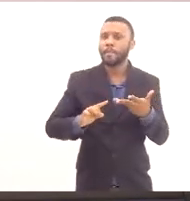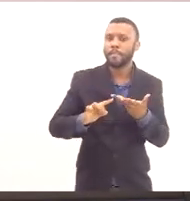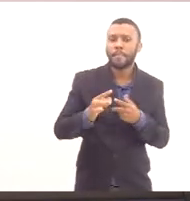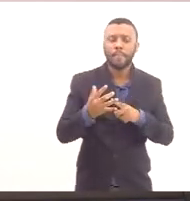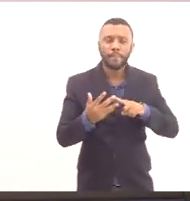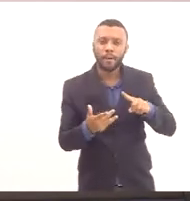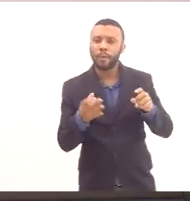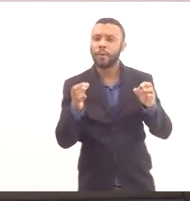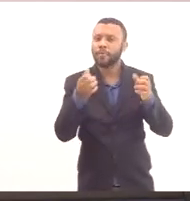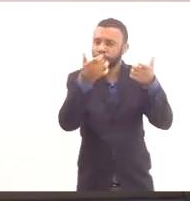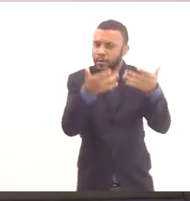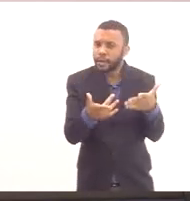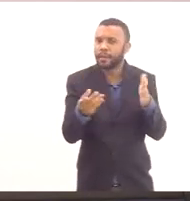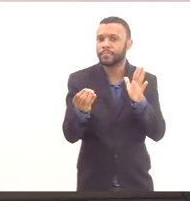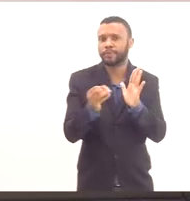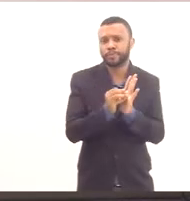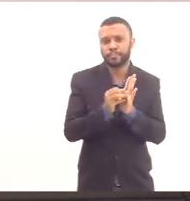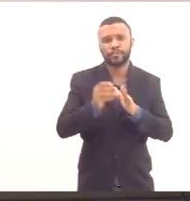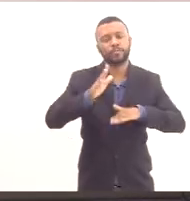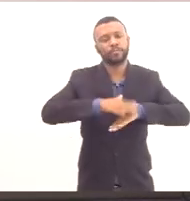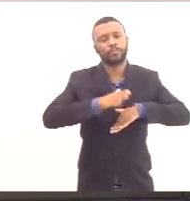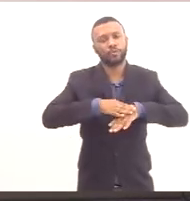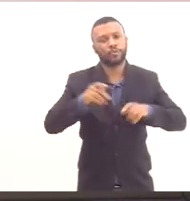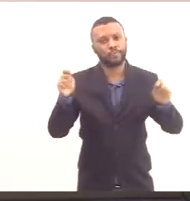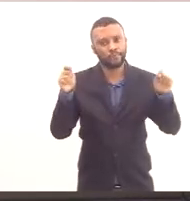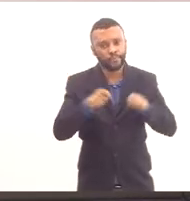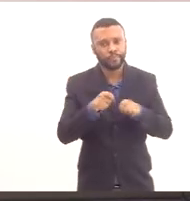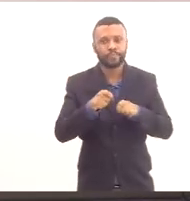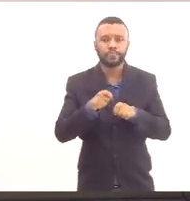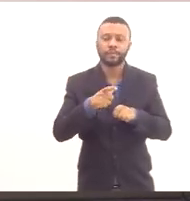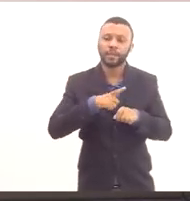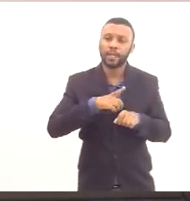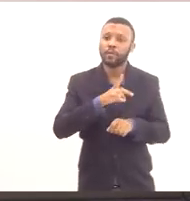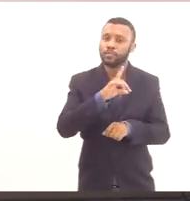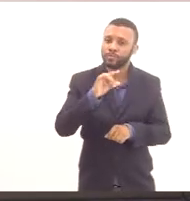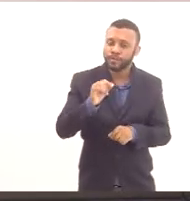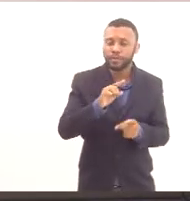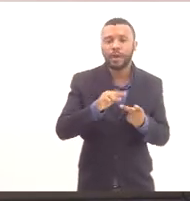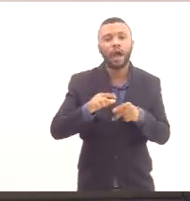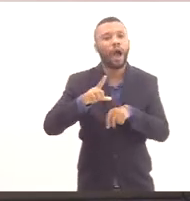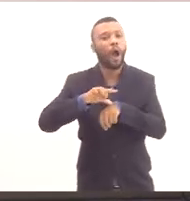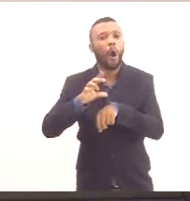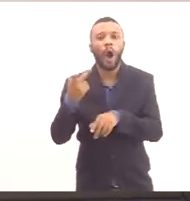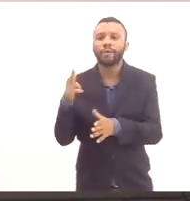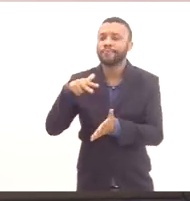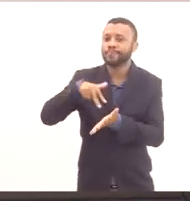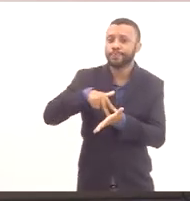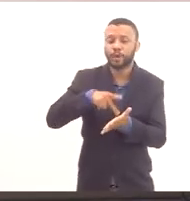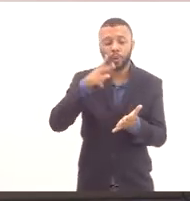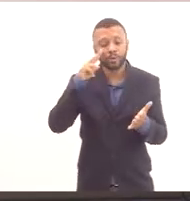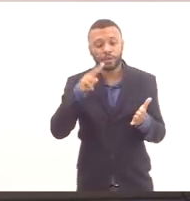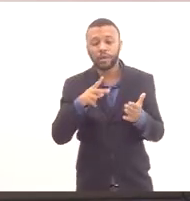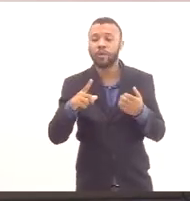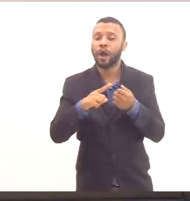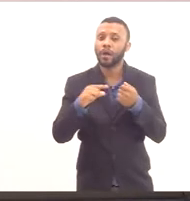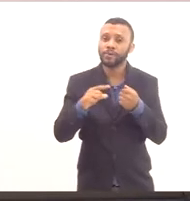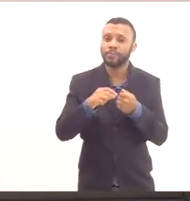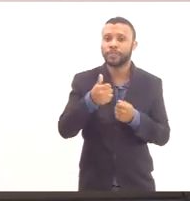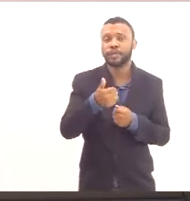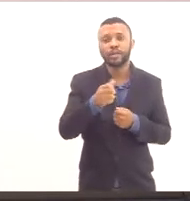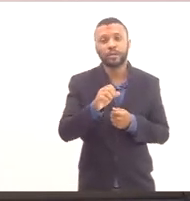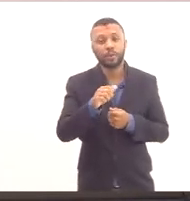determinada e de sua competência atrasando de hora para comparecimento Considerando o artigo 61 parágrafo